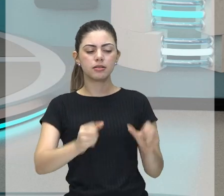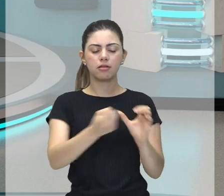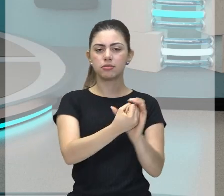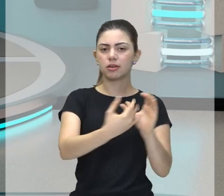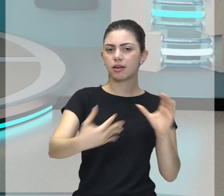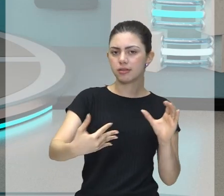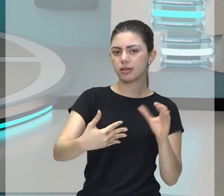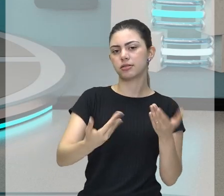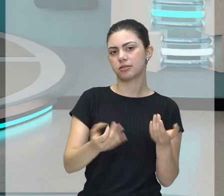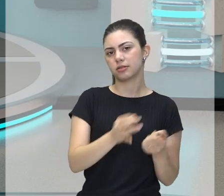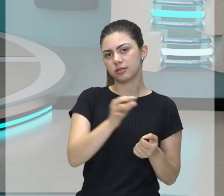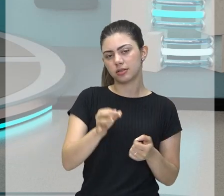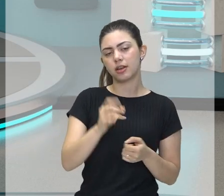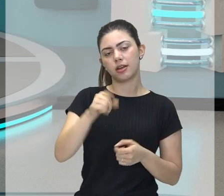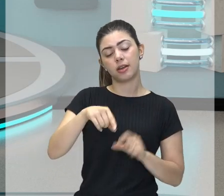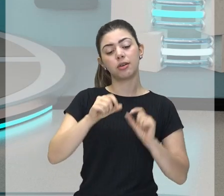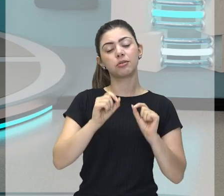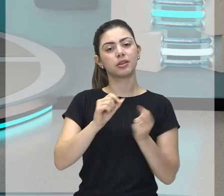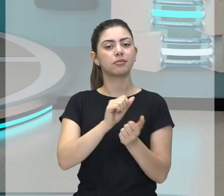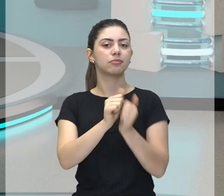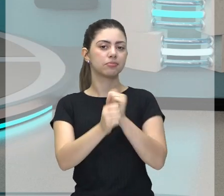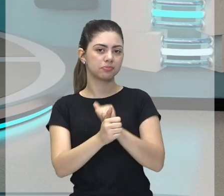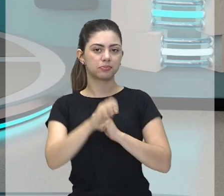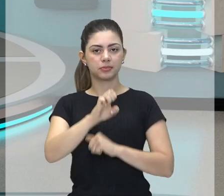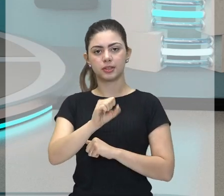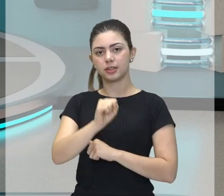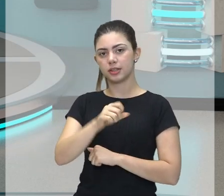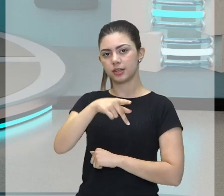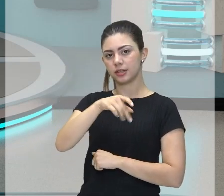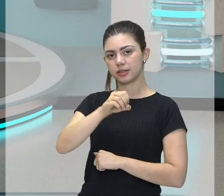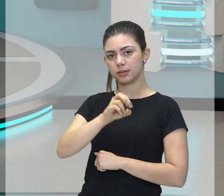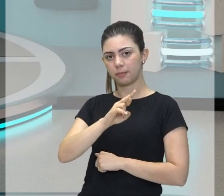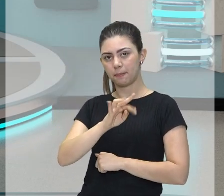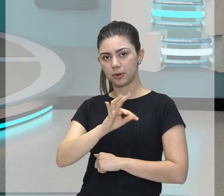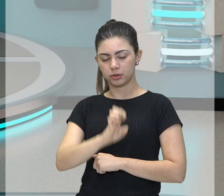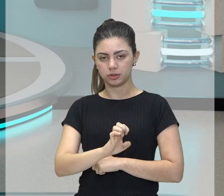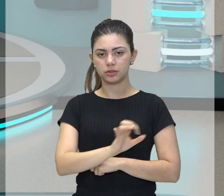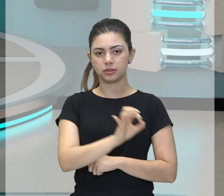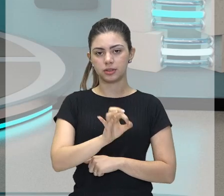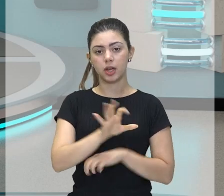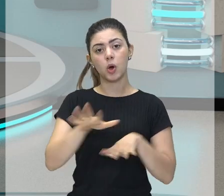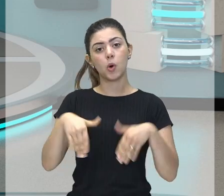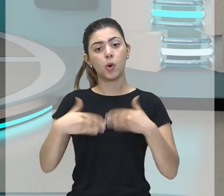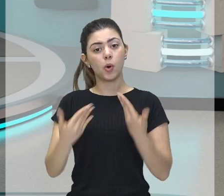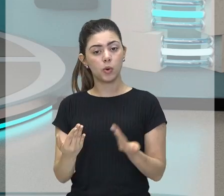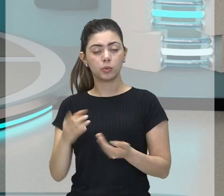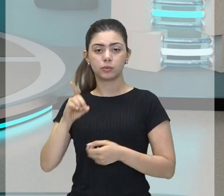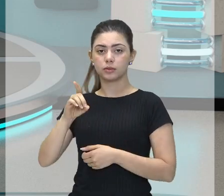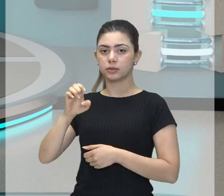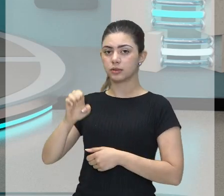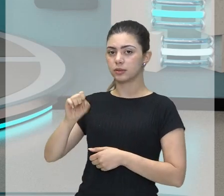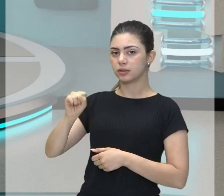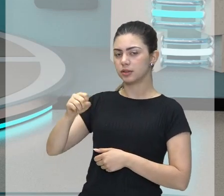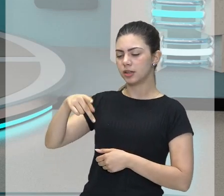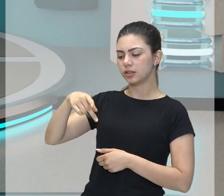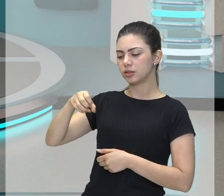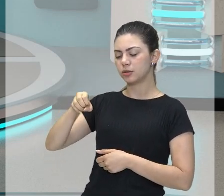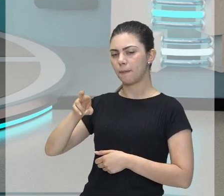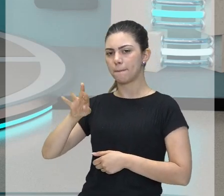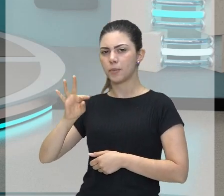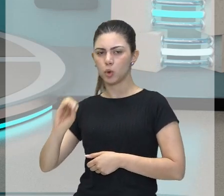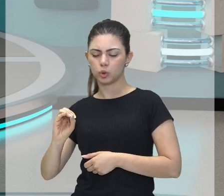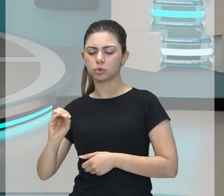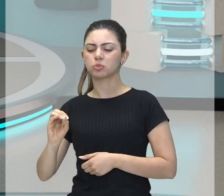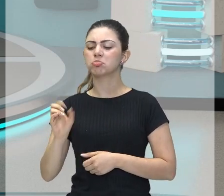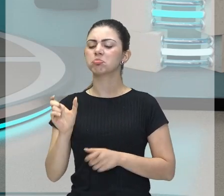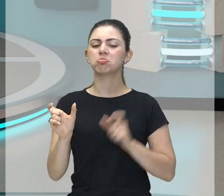aspectos desse fenômeno chamado de esporte ou desporto, né? Sabe a diferença entre um e outro?